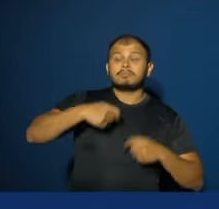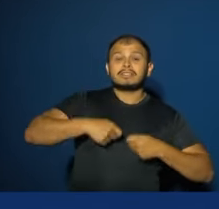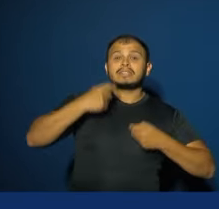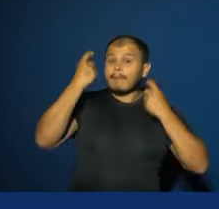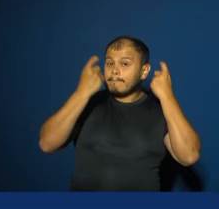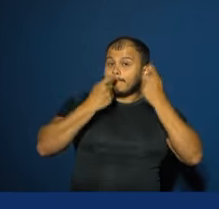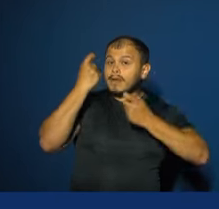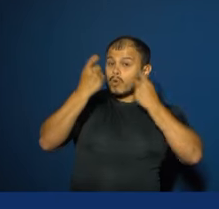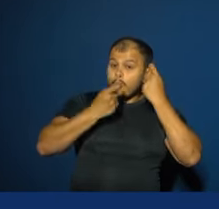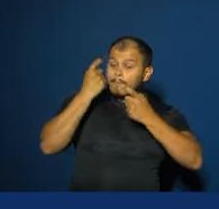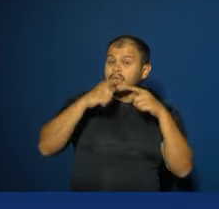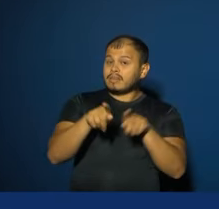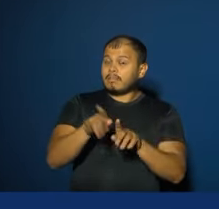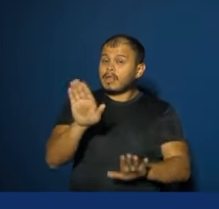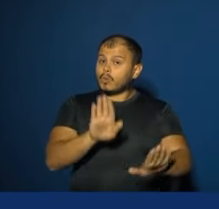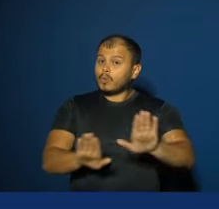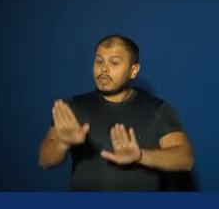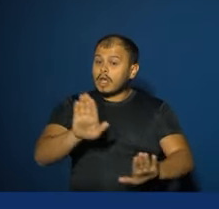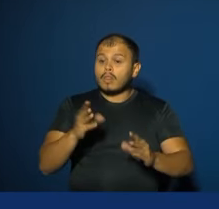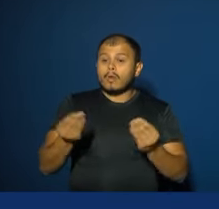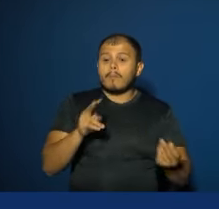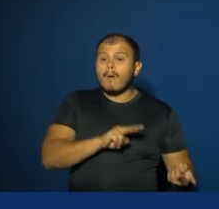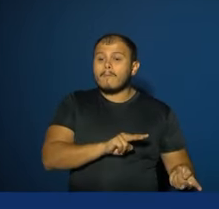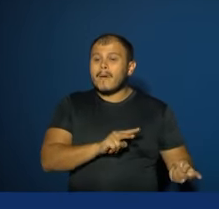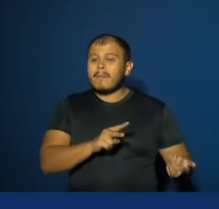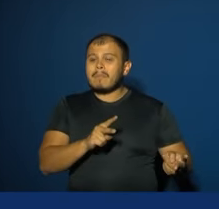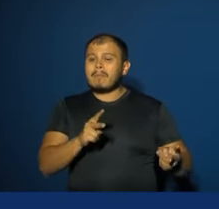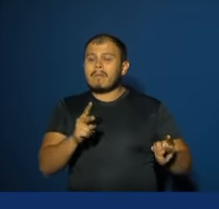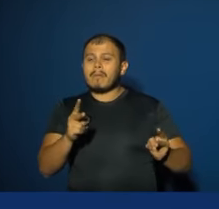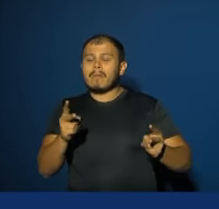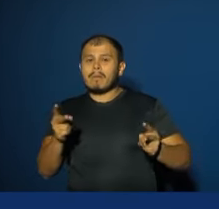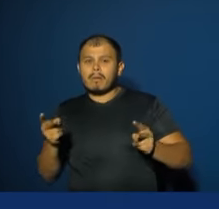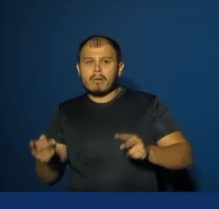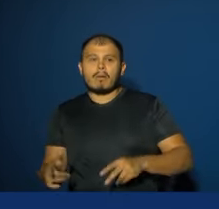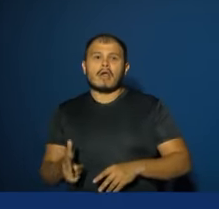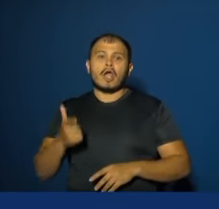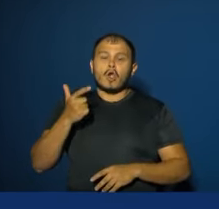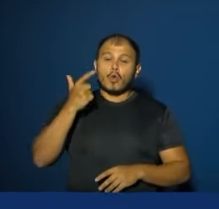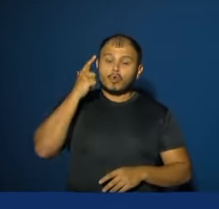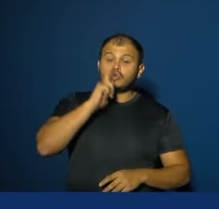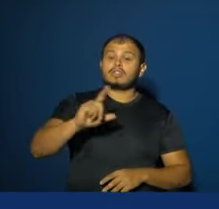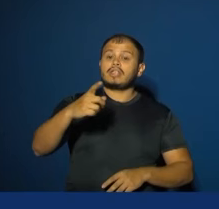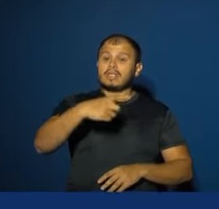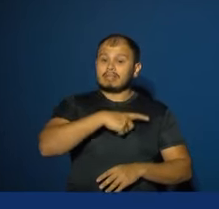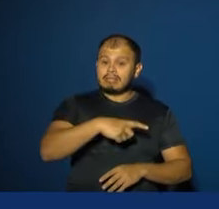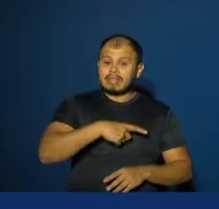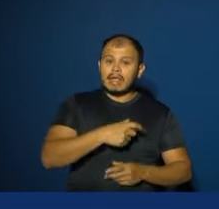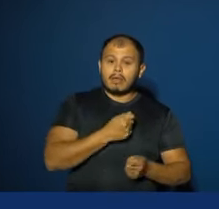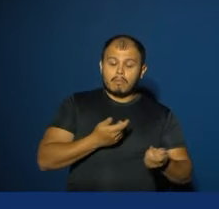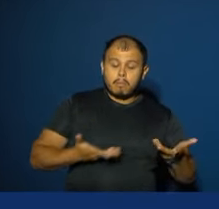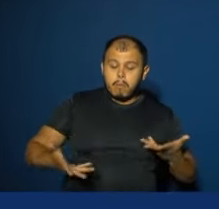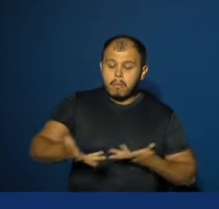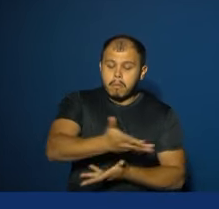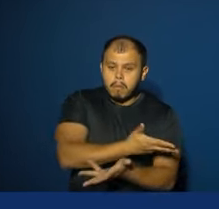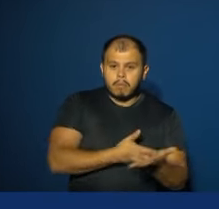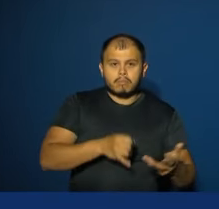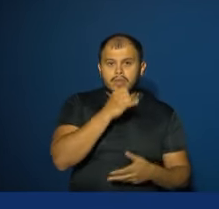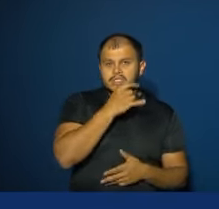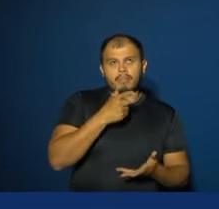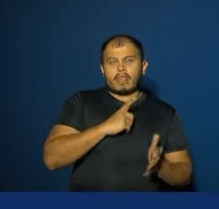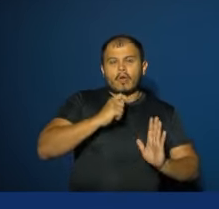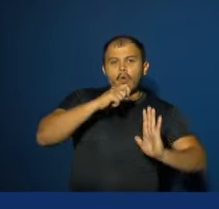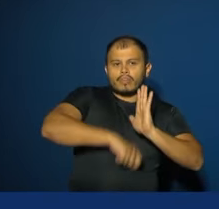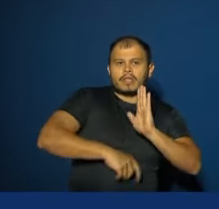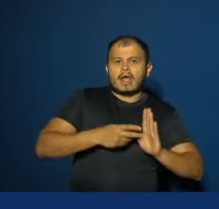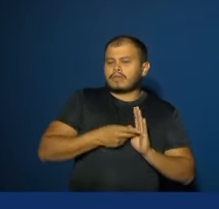preocupação muito com como é que a gente faz essa transição, tá certo, desse mercado... Esse mercado hoje, você tem, por exemplo, contrato de longo